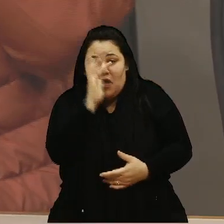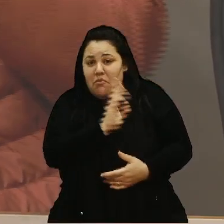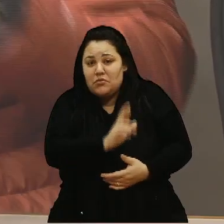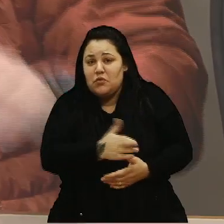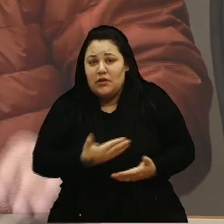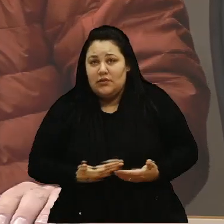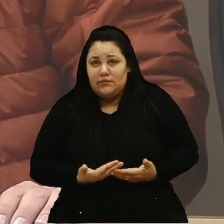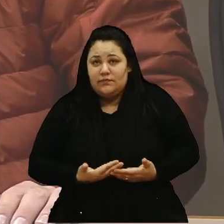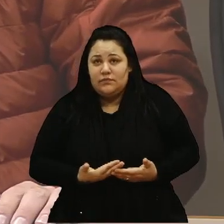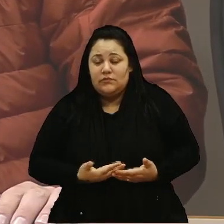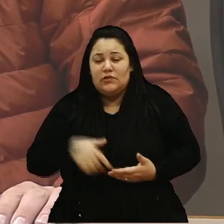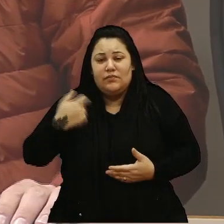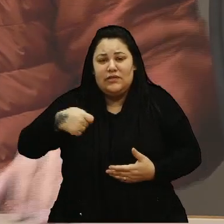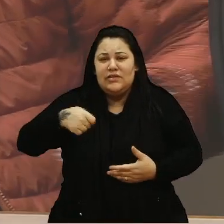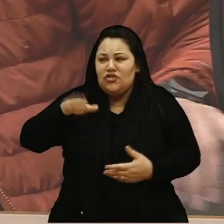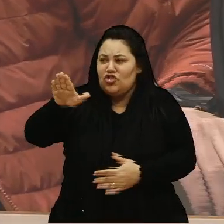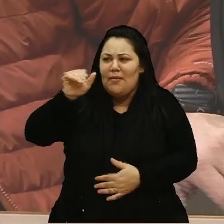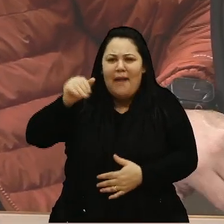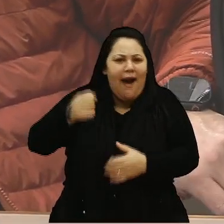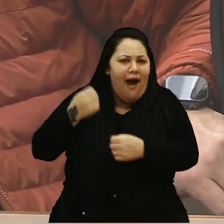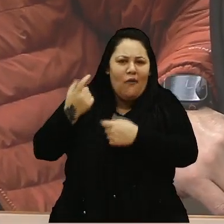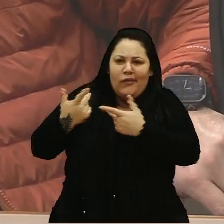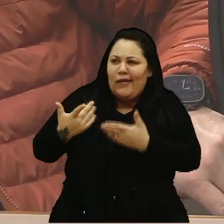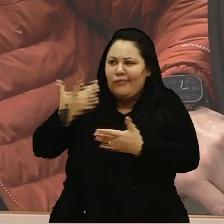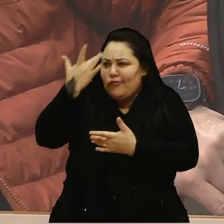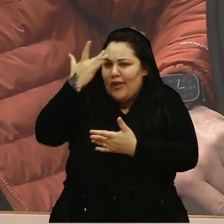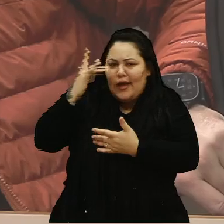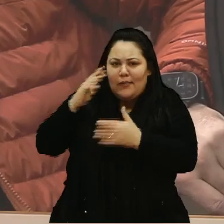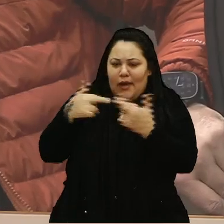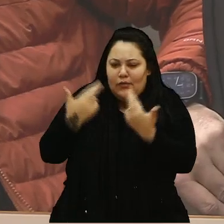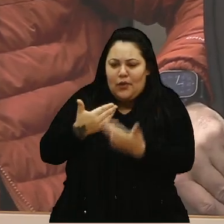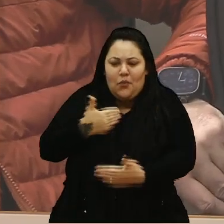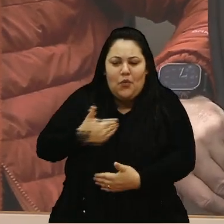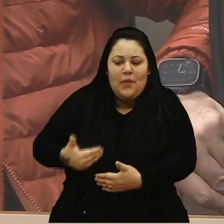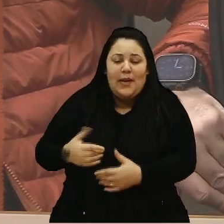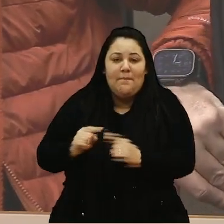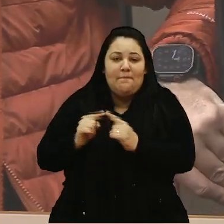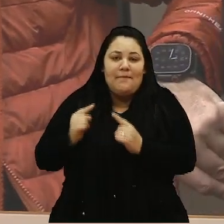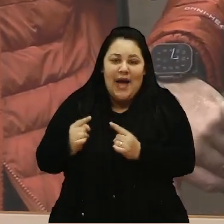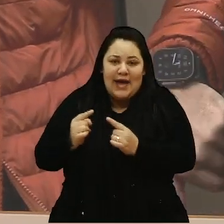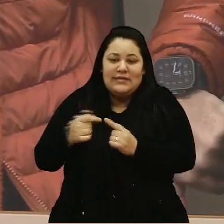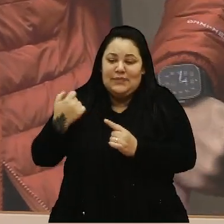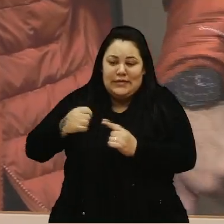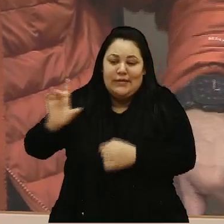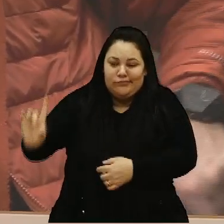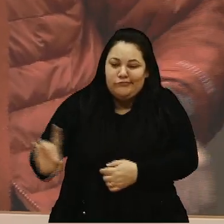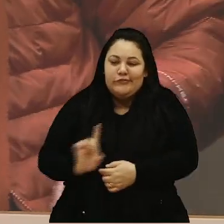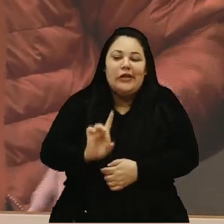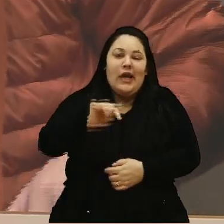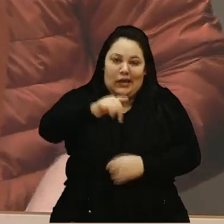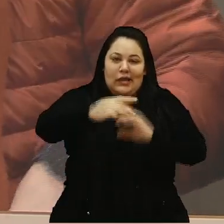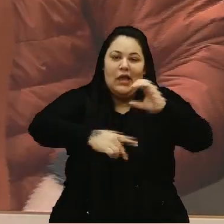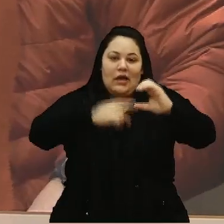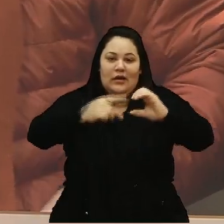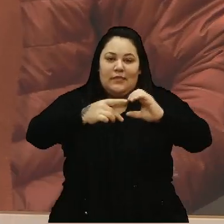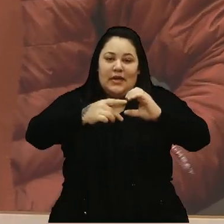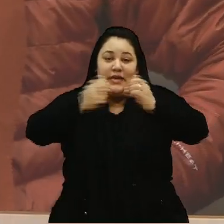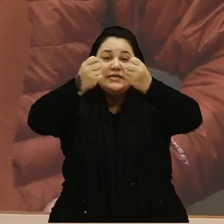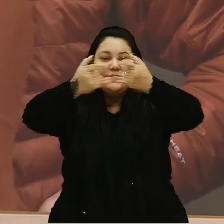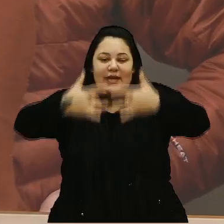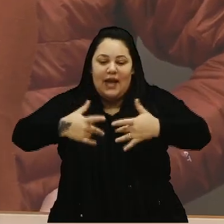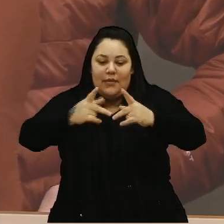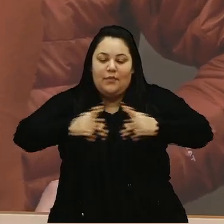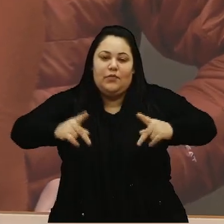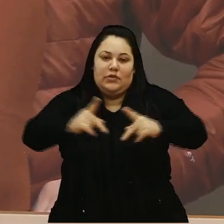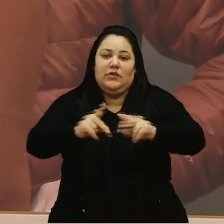seja de alguma forma convocado, seja pela audiência pública, mas eu acho que vir dar esclarecimentos sobre esse assunto que